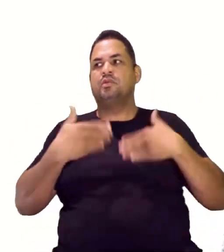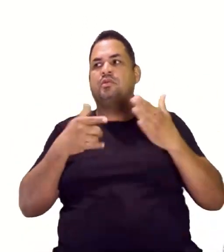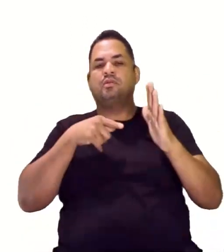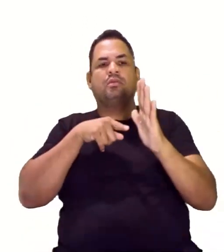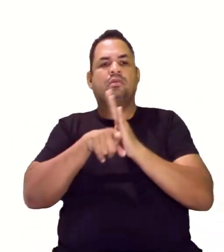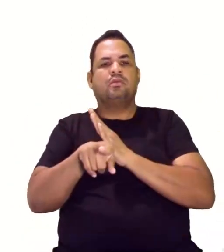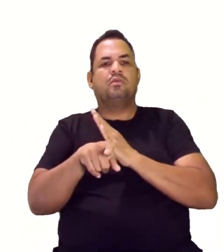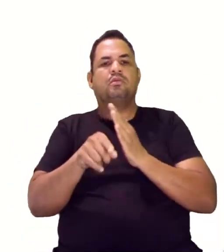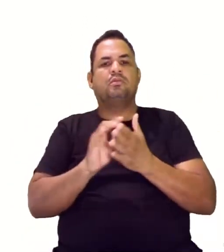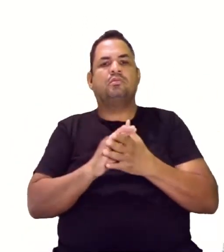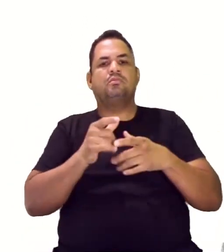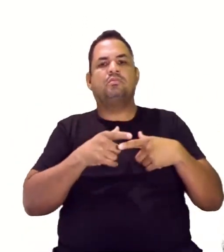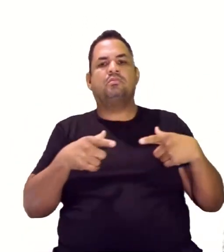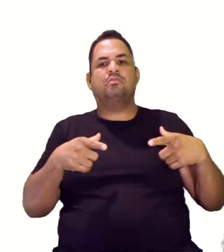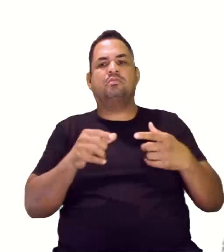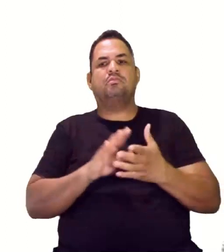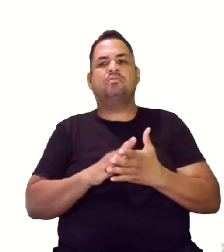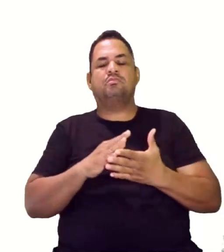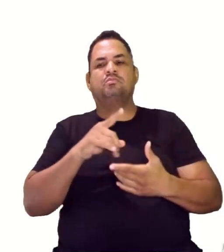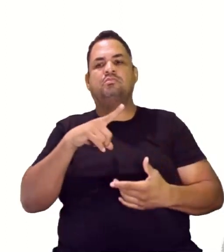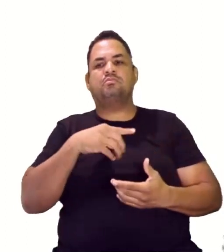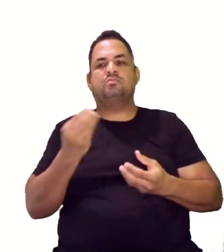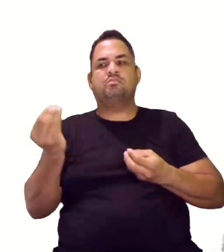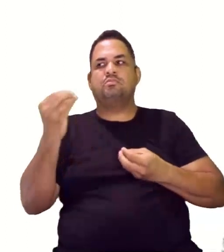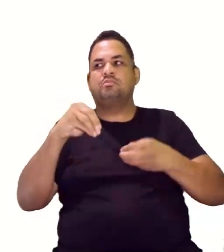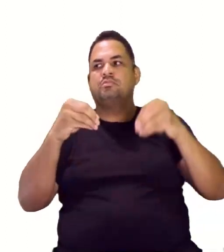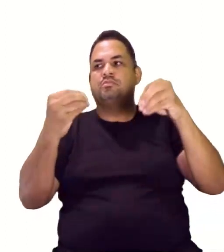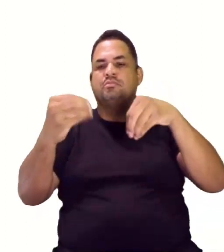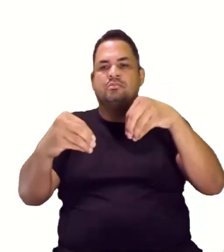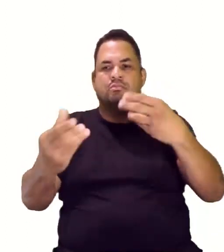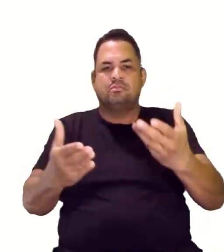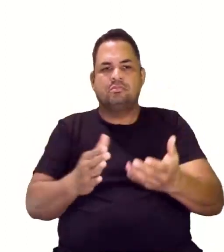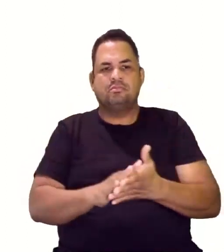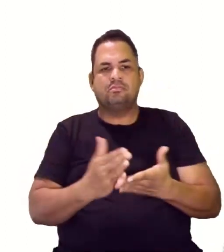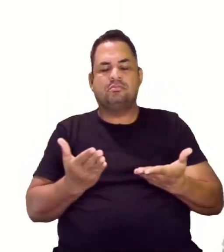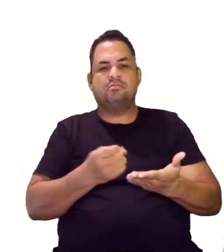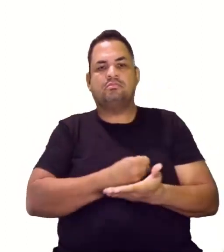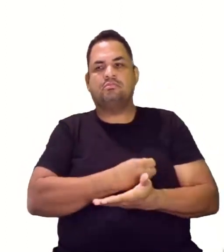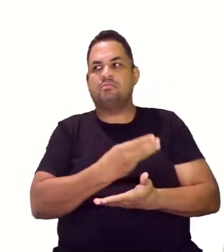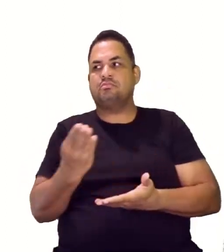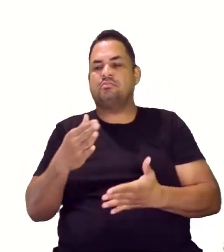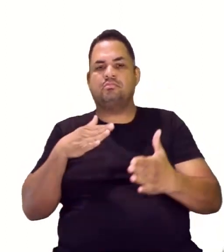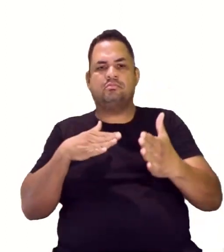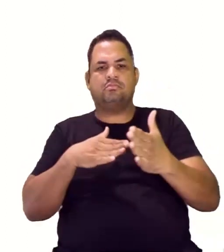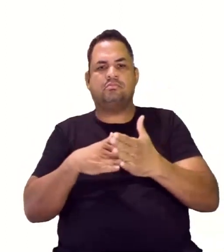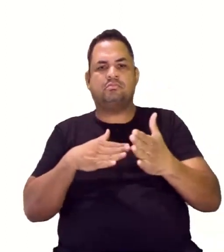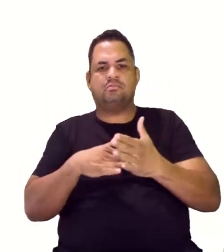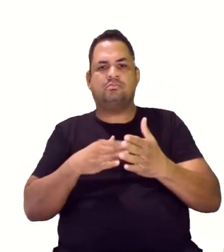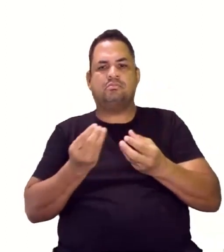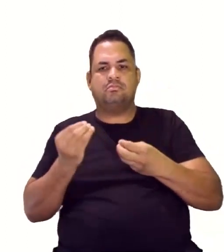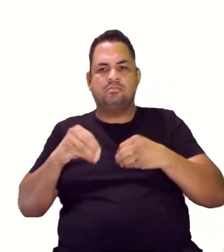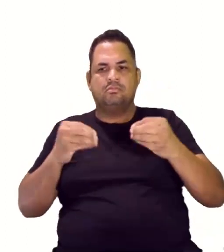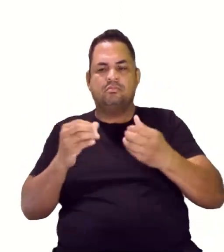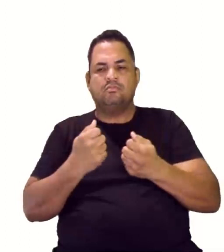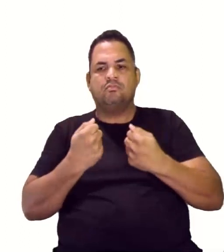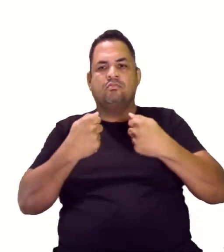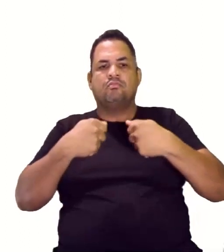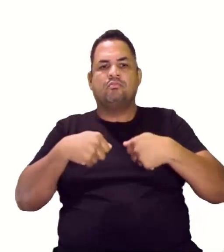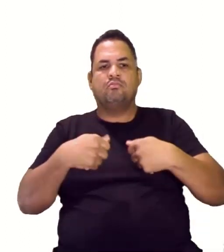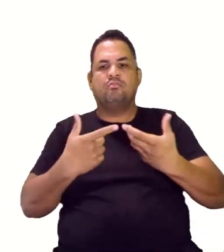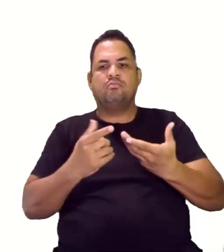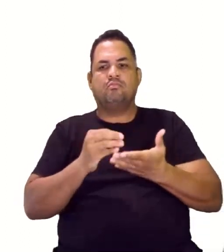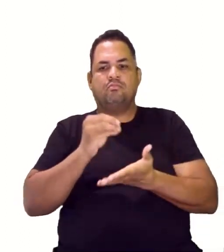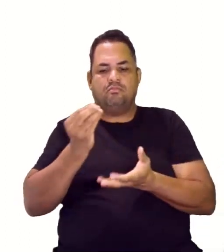pergunta? Com o aumento da área destinada ao plantio, a quantidade máxima de mudas